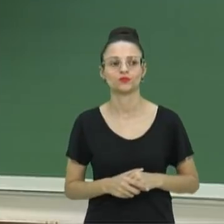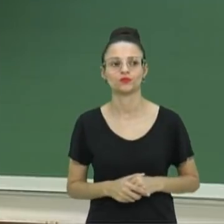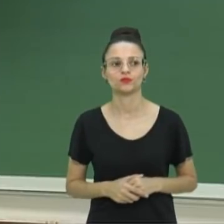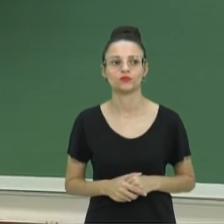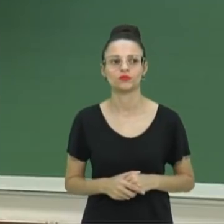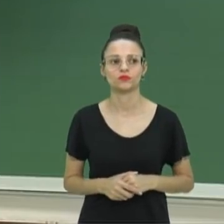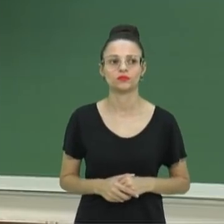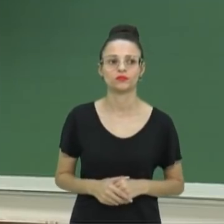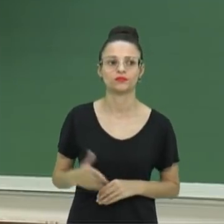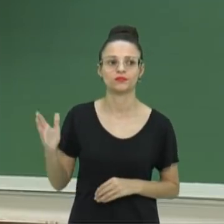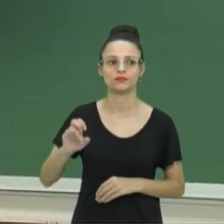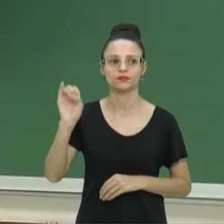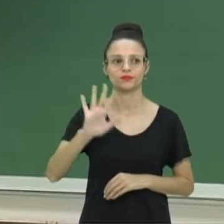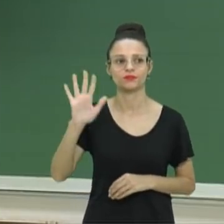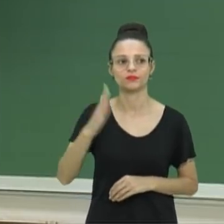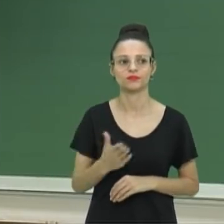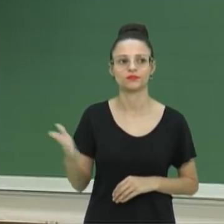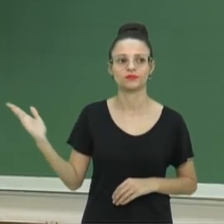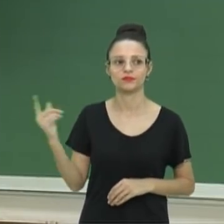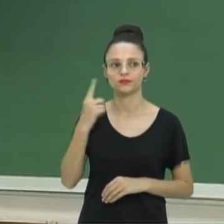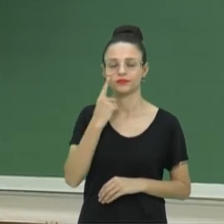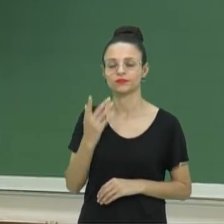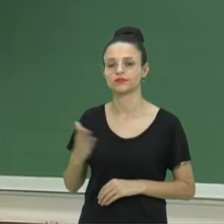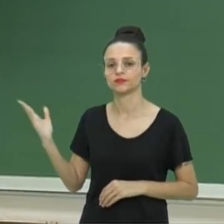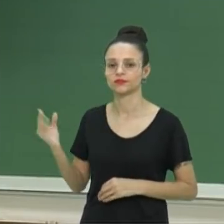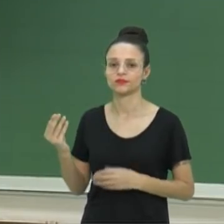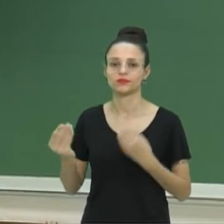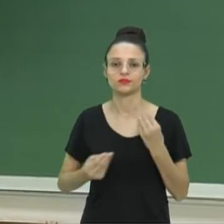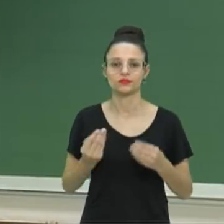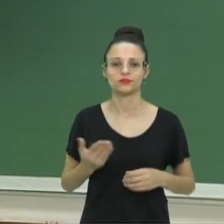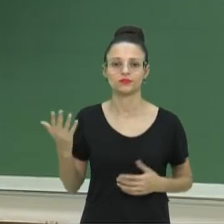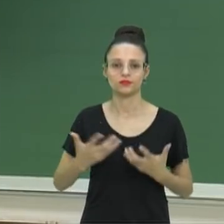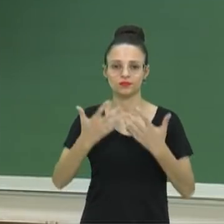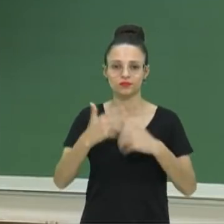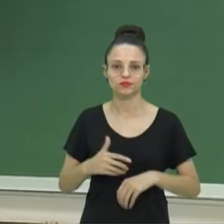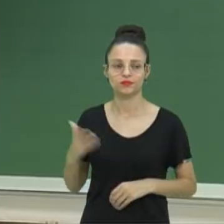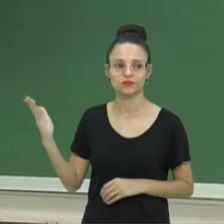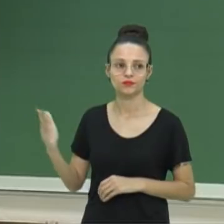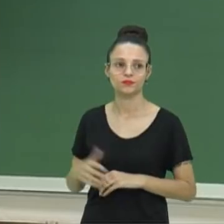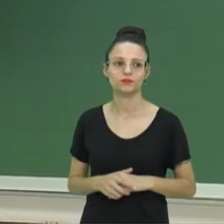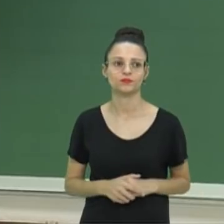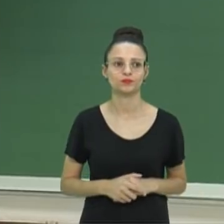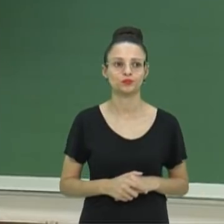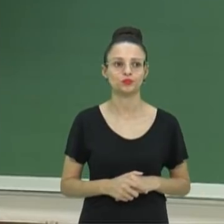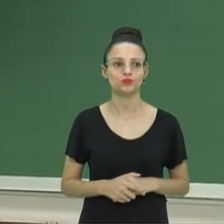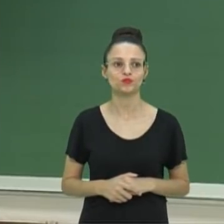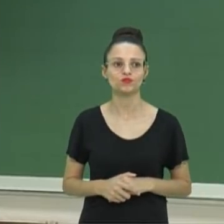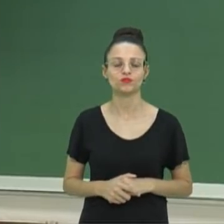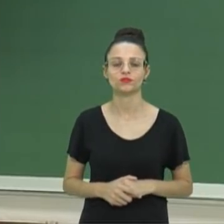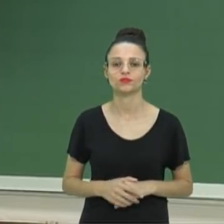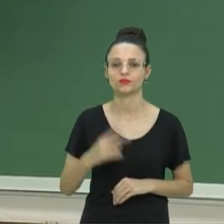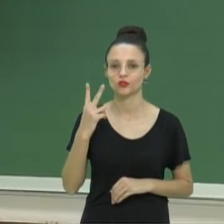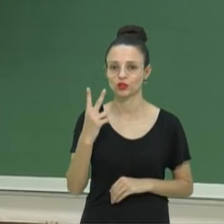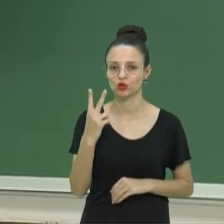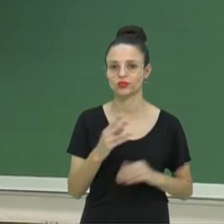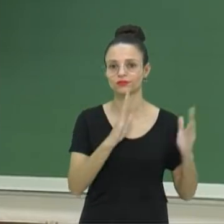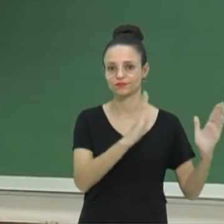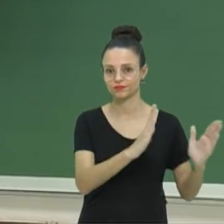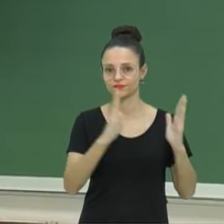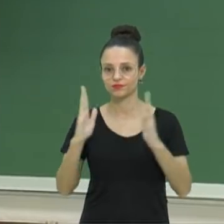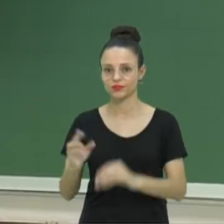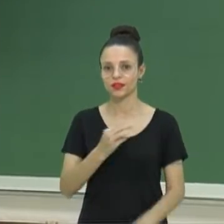ali através da imagem também, vocês podem verificar como que funciona, né? Duração, então, 2 rounds de 3 minutos